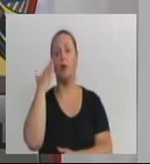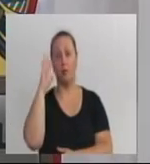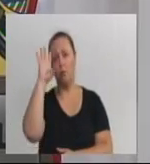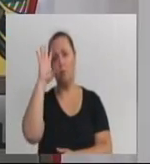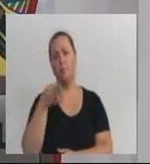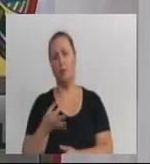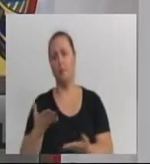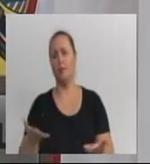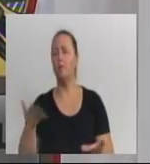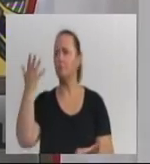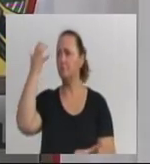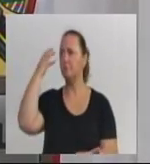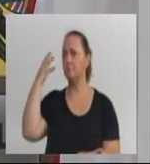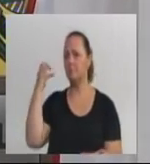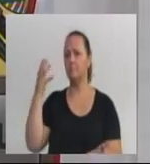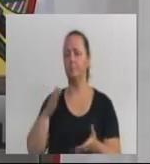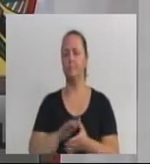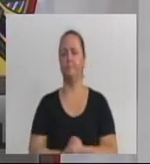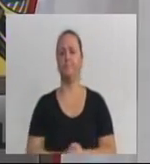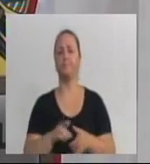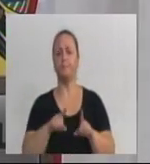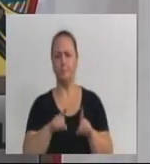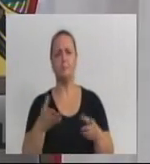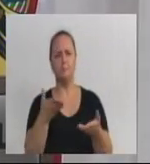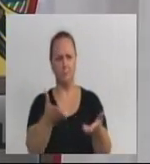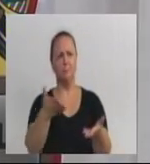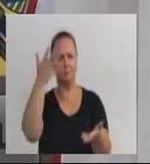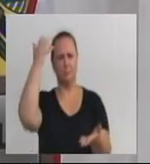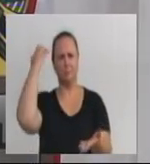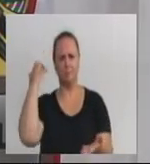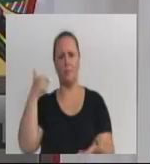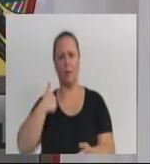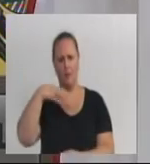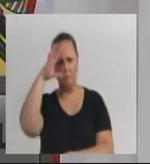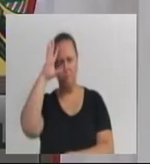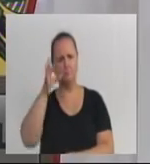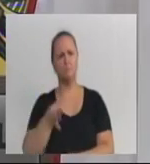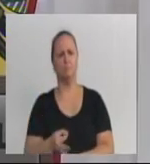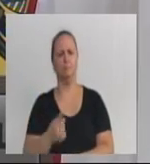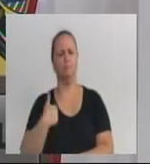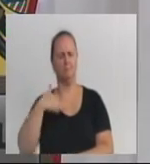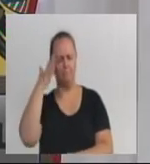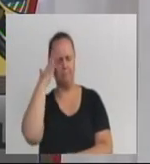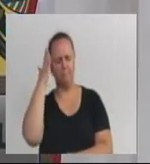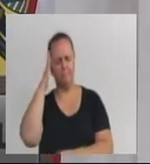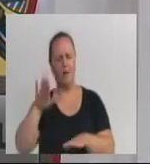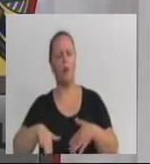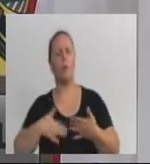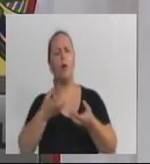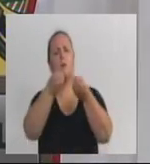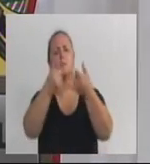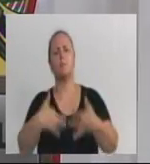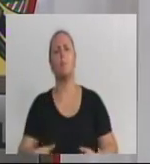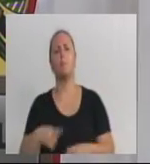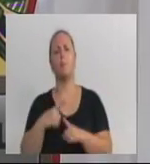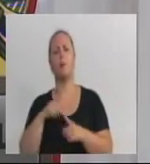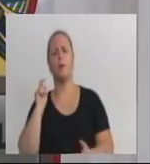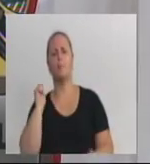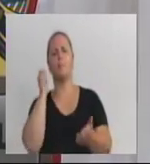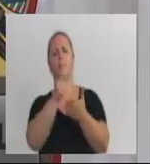Vereador Ivanatos, quero dizer a Vossa Excelência, eu compreenderia e sei qual é a justificativa do repasse desses